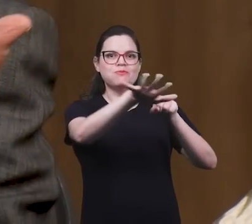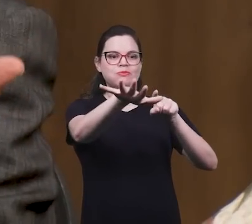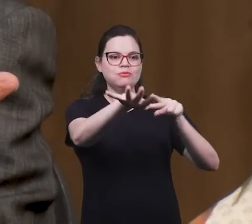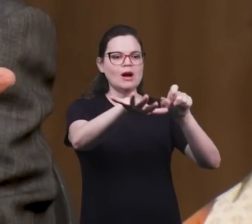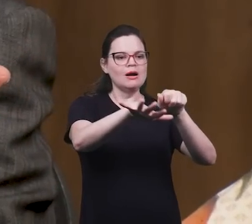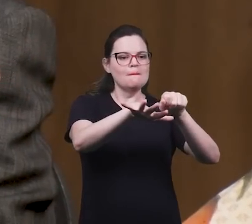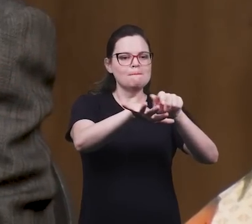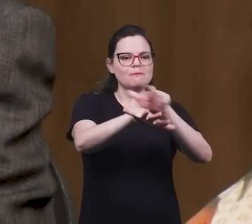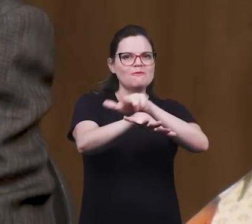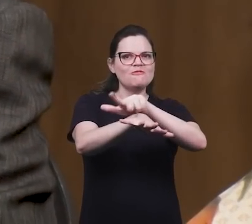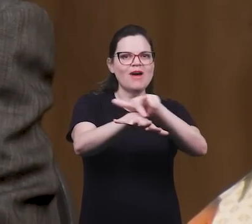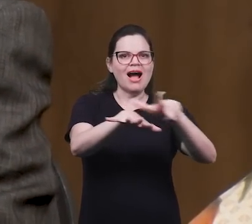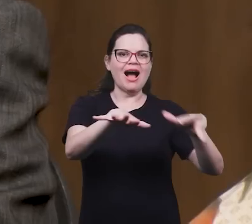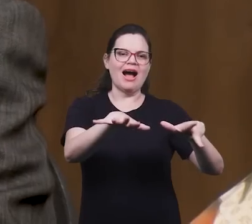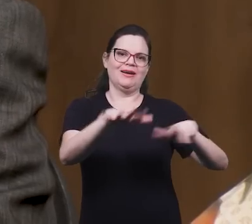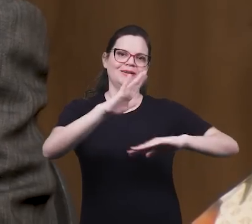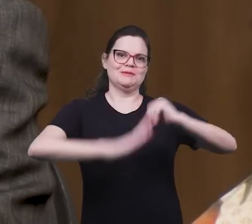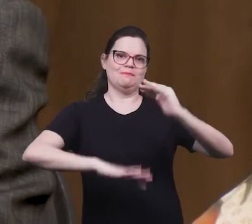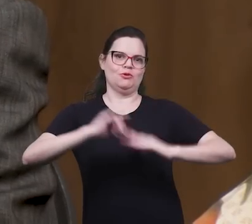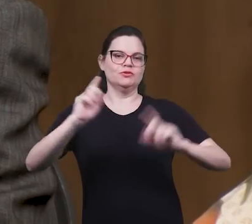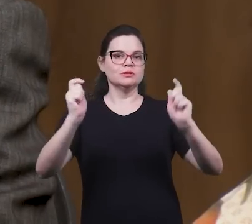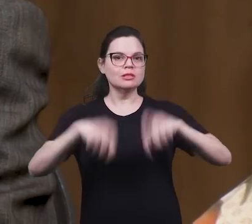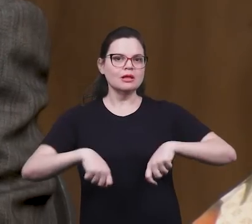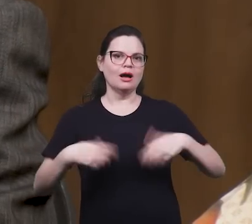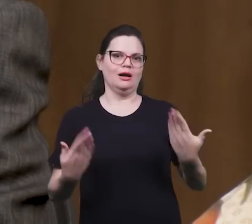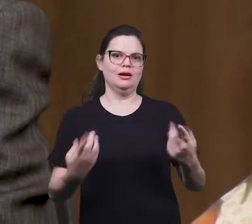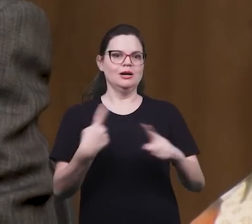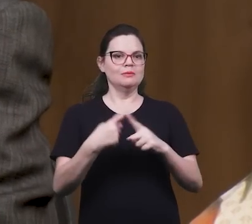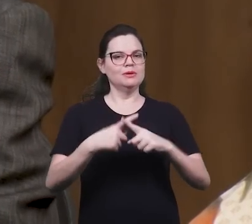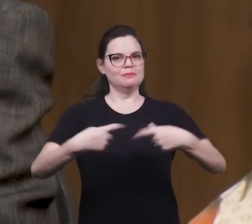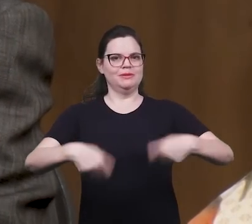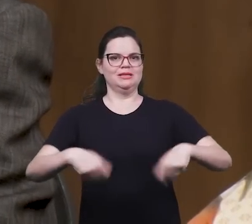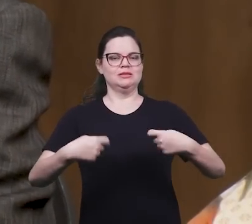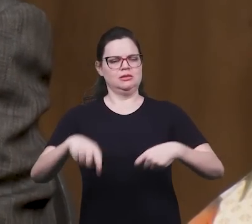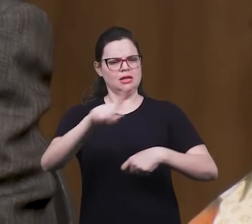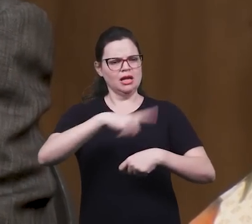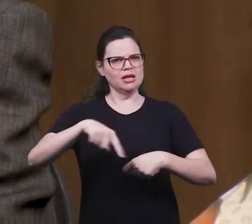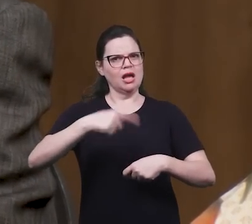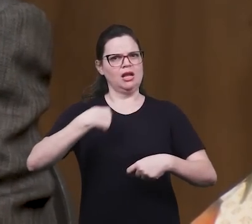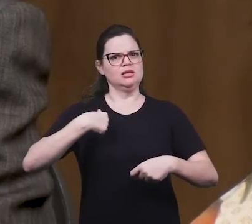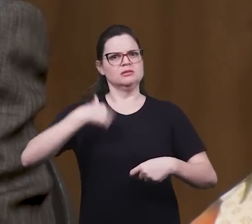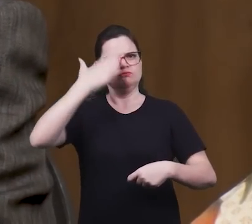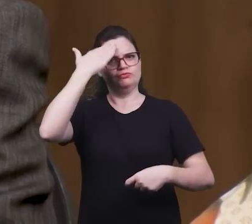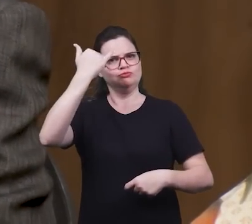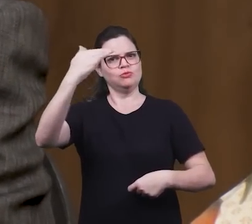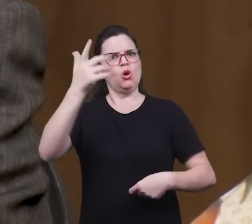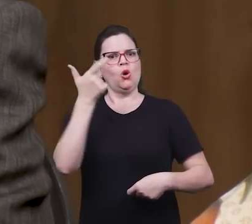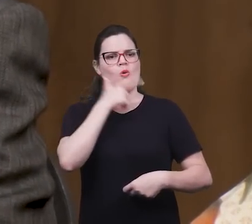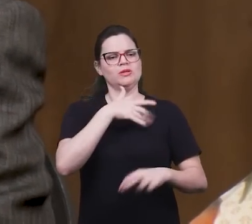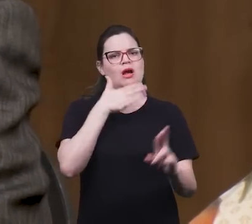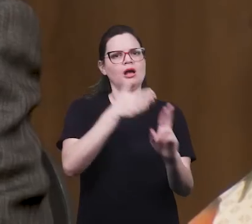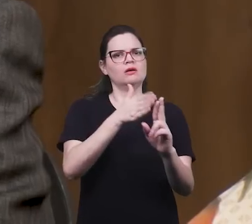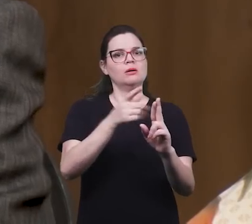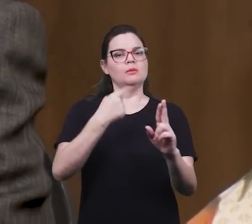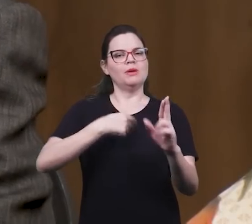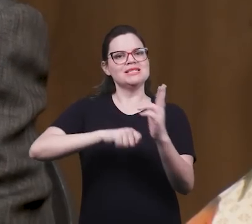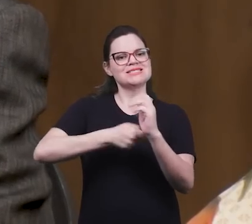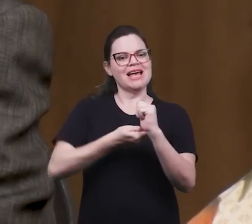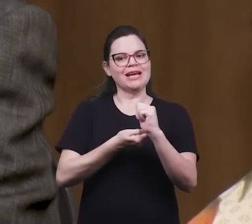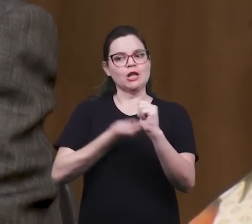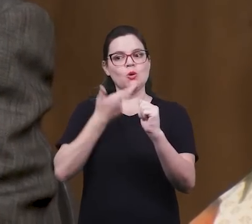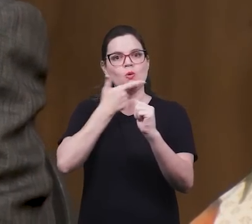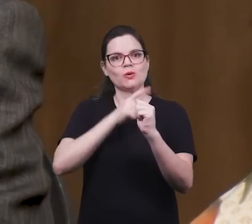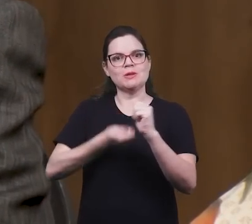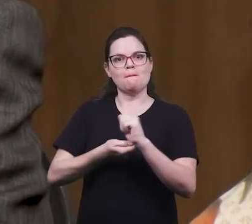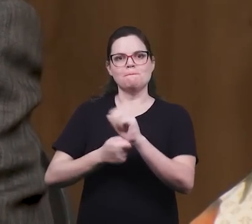projeção na humanidade inteira. Referência, né? Tornaram-se referência. porque descobriram o segredo. Por exemplo, existe